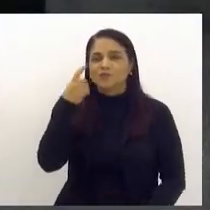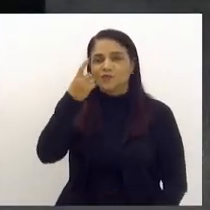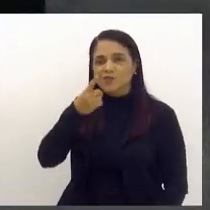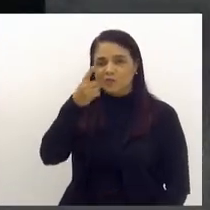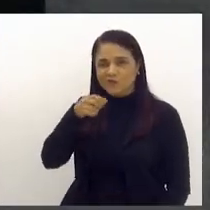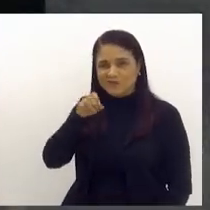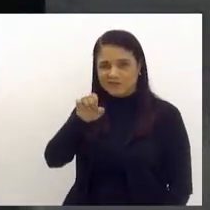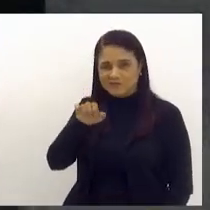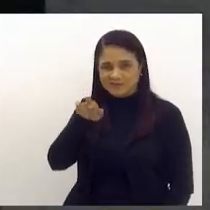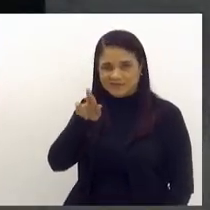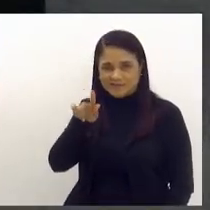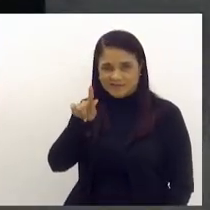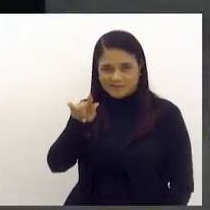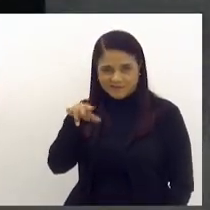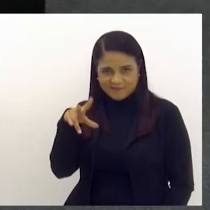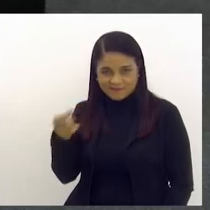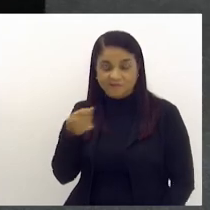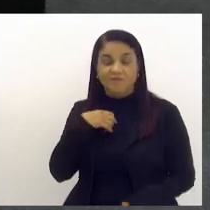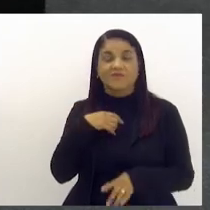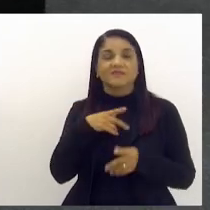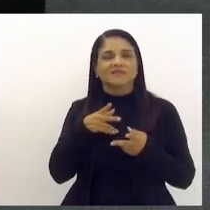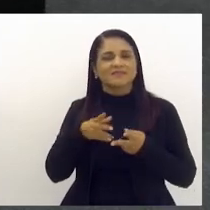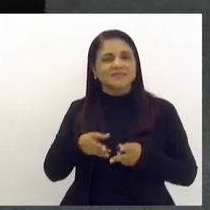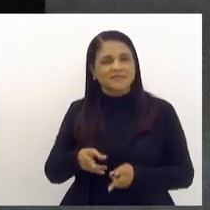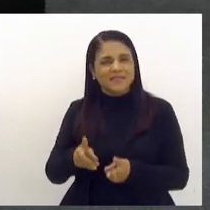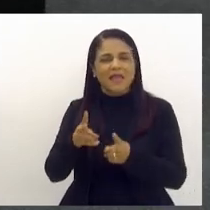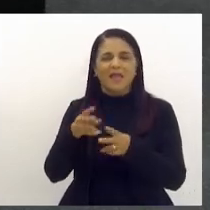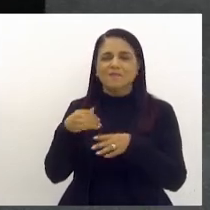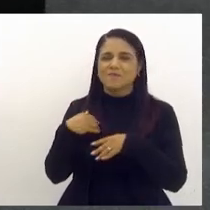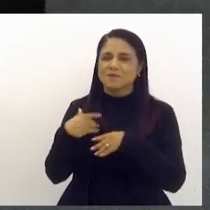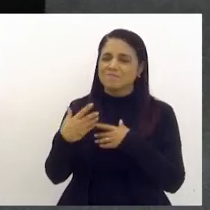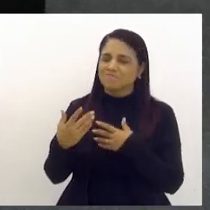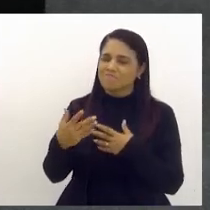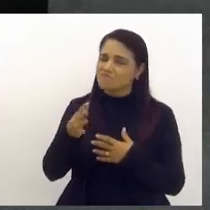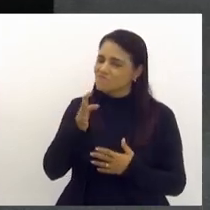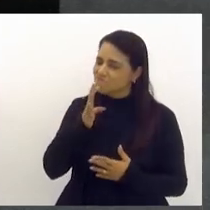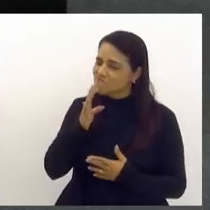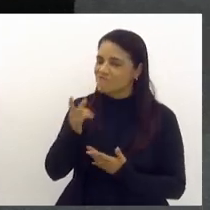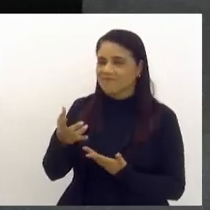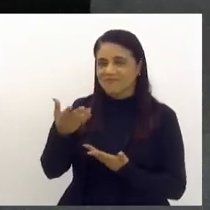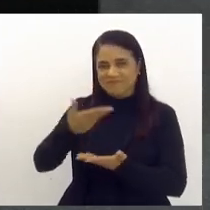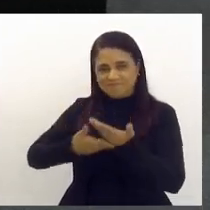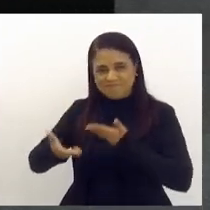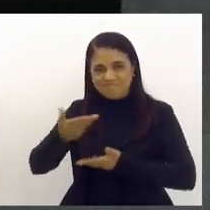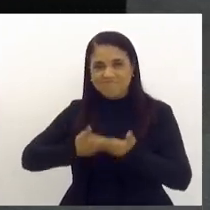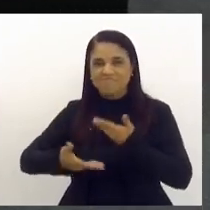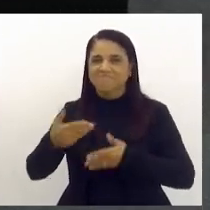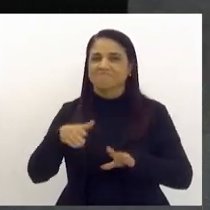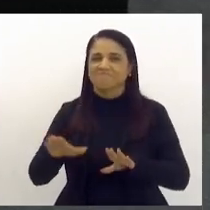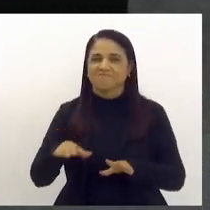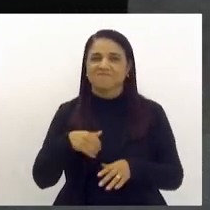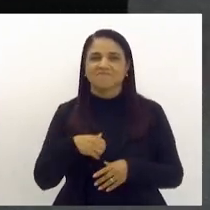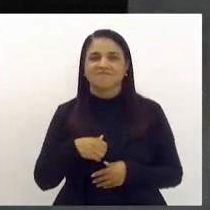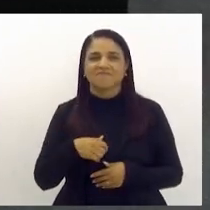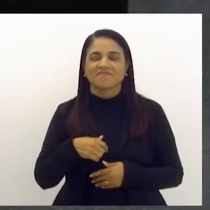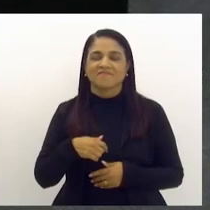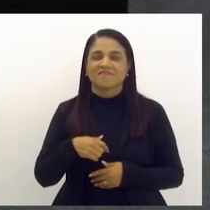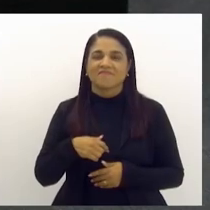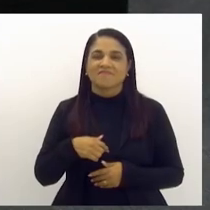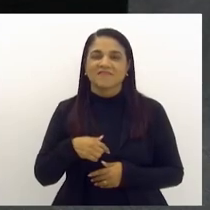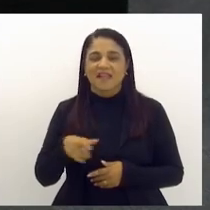Serginho, quase sempre muito cordato e reconhecido, quase sempre. Quando não, é porque